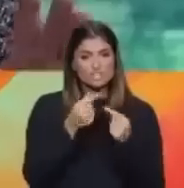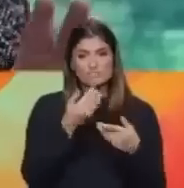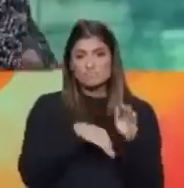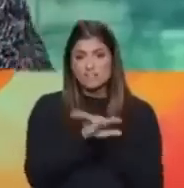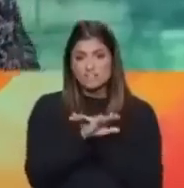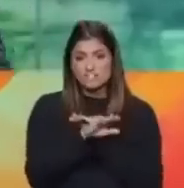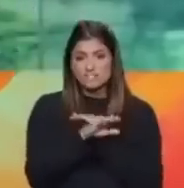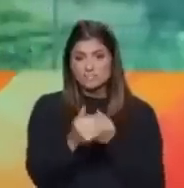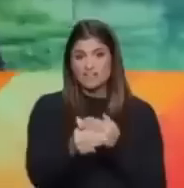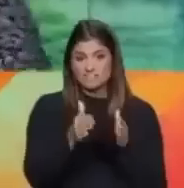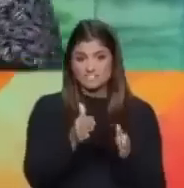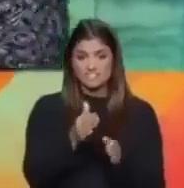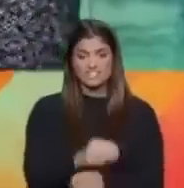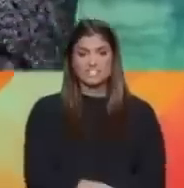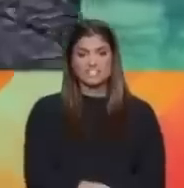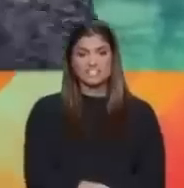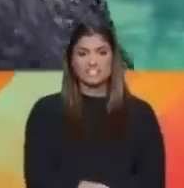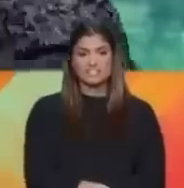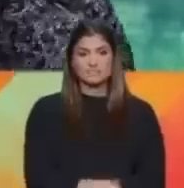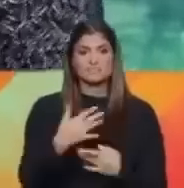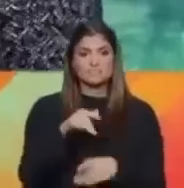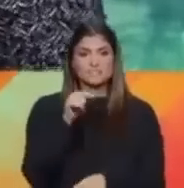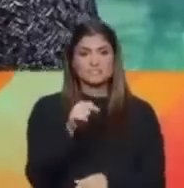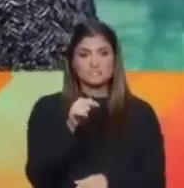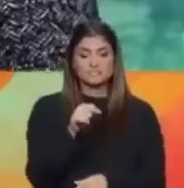para guardar numa caixinha. Mas como